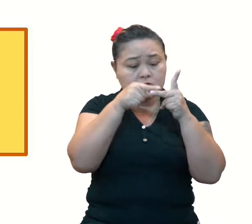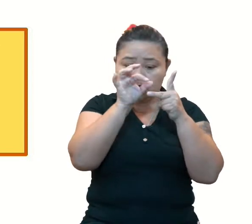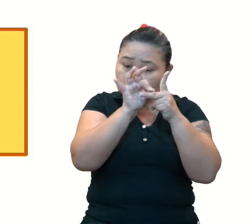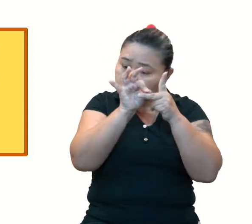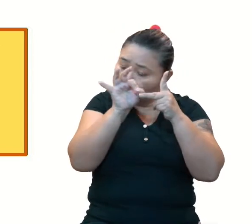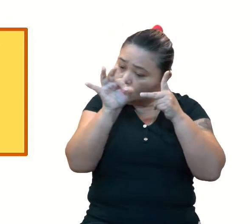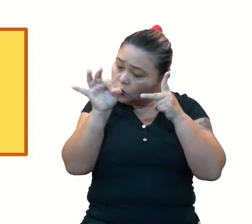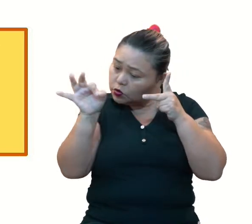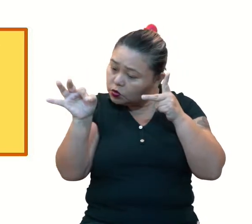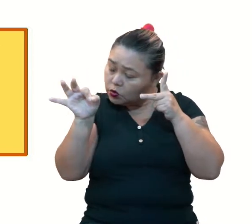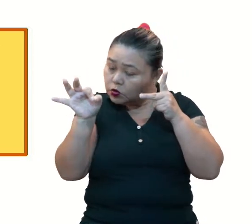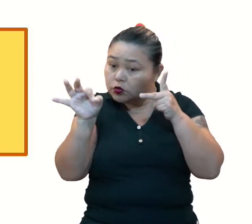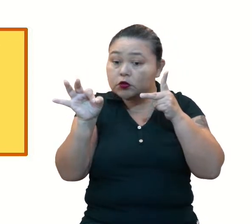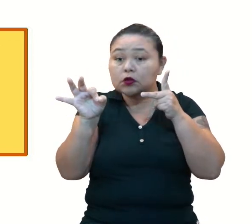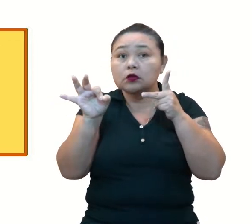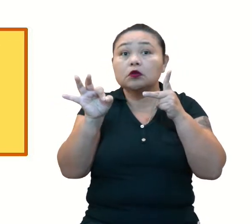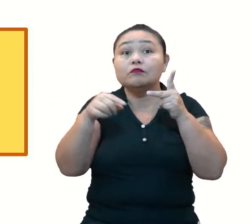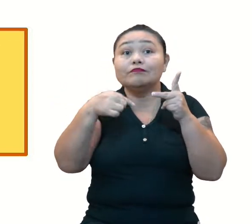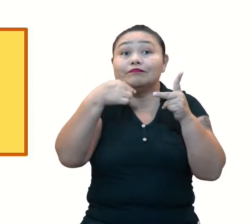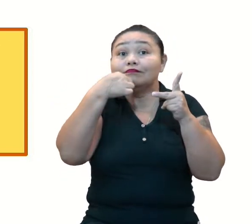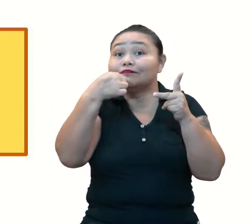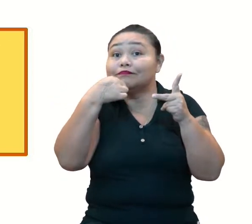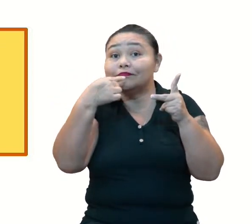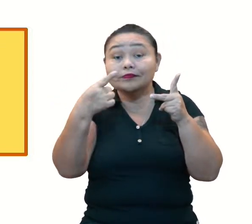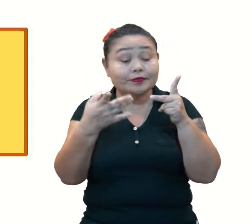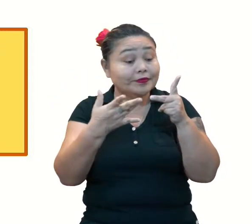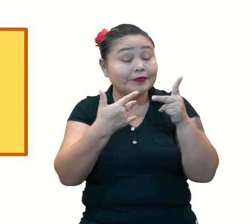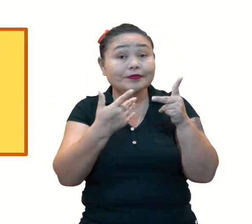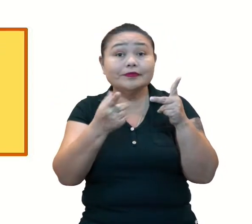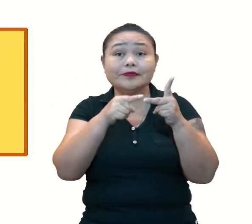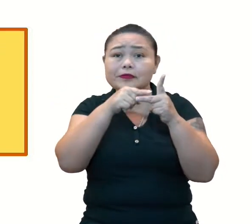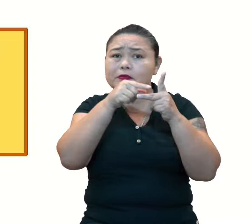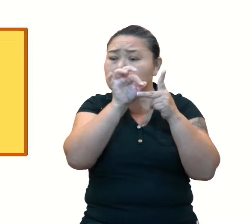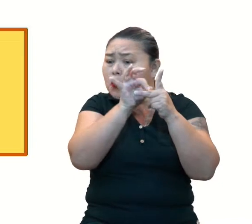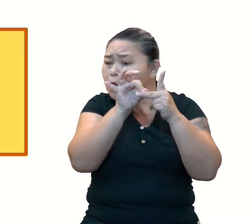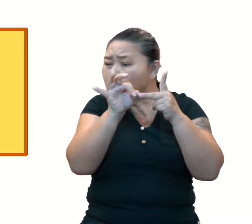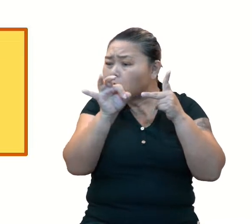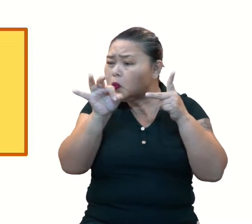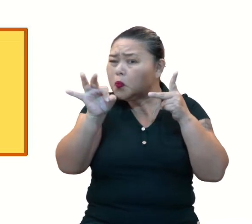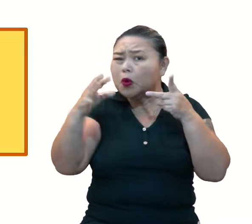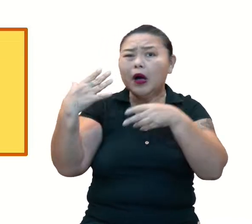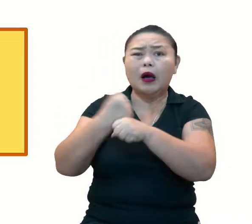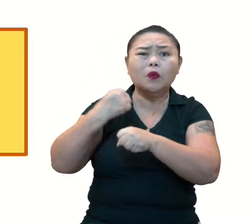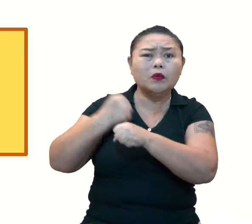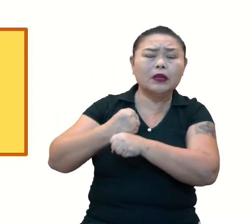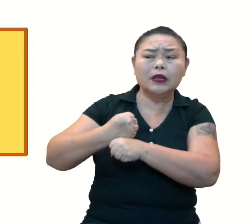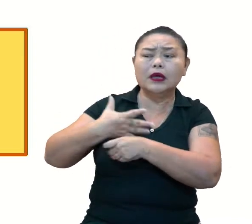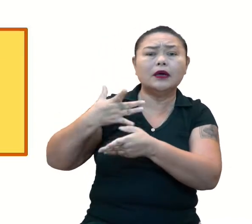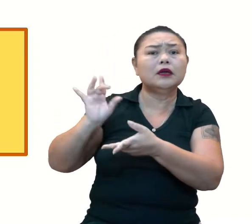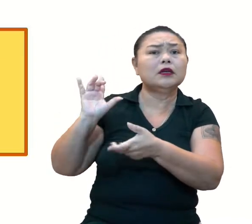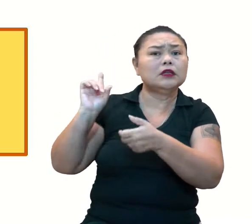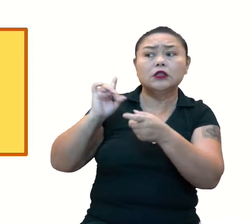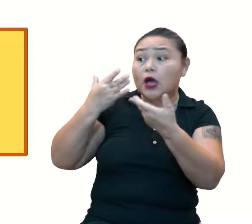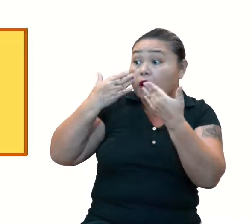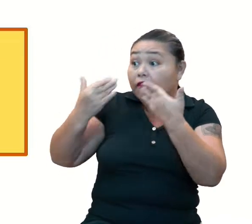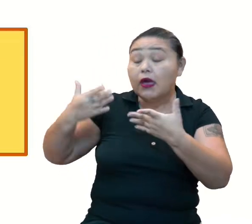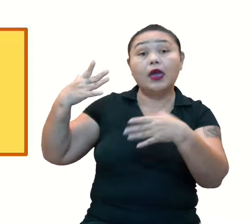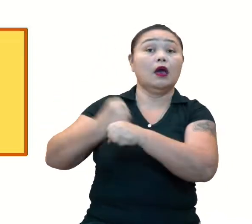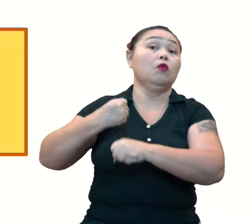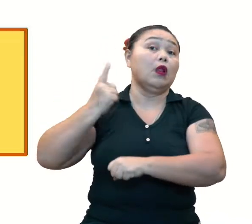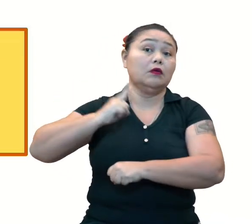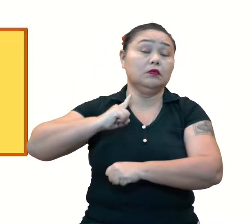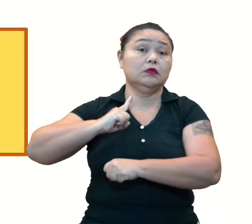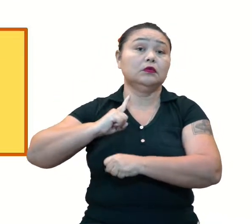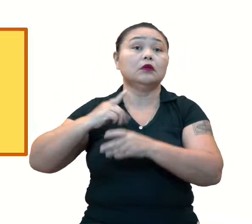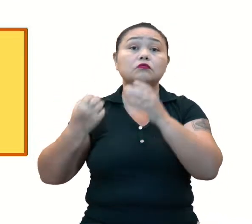distâncias inacessíveis. Então aquelas distâncias que a gente não consegue calcular assim por si só. Isso. Né? Seu